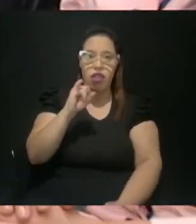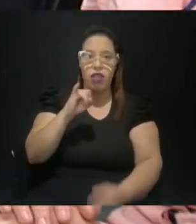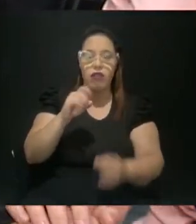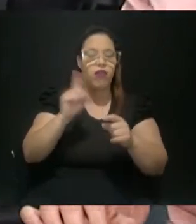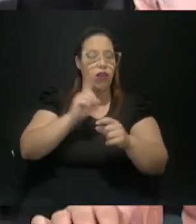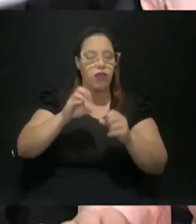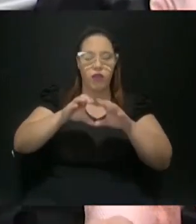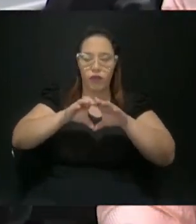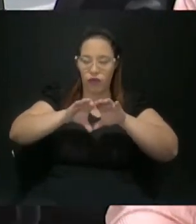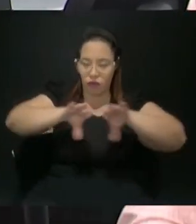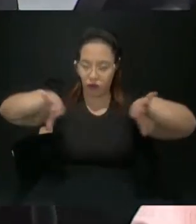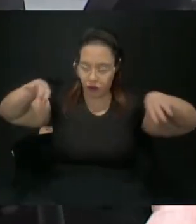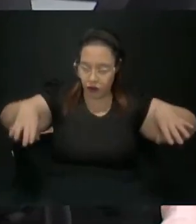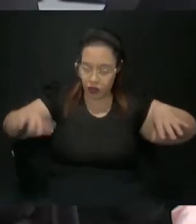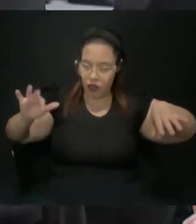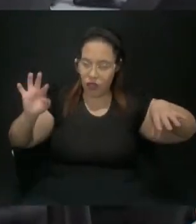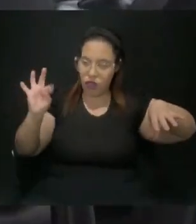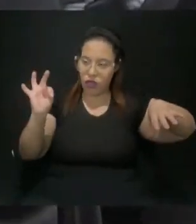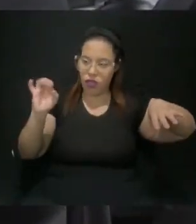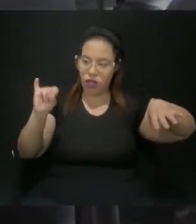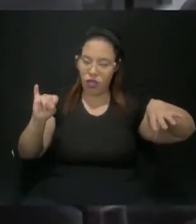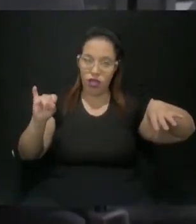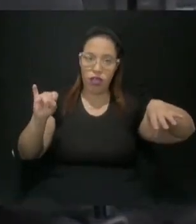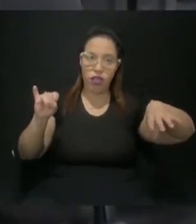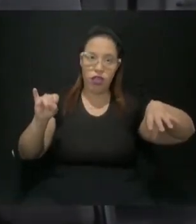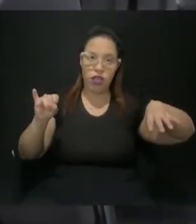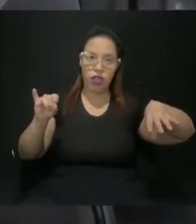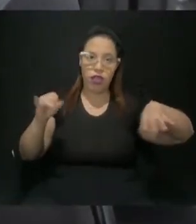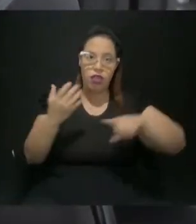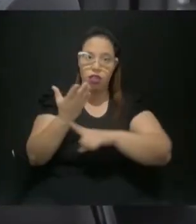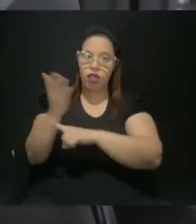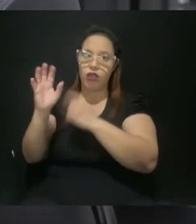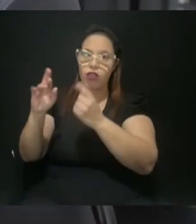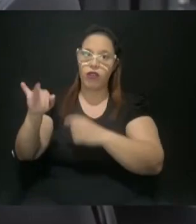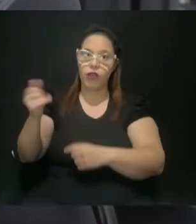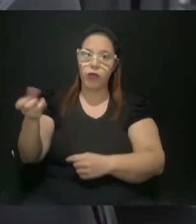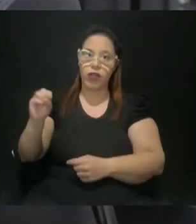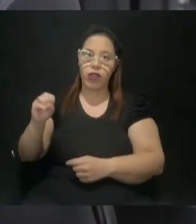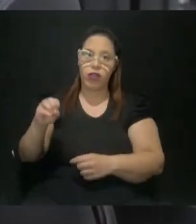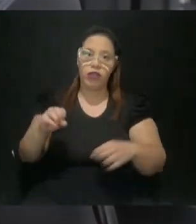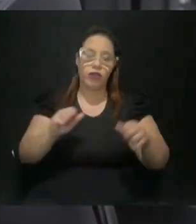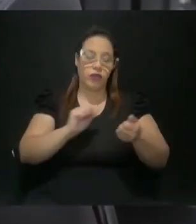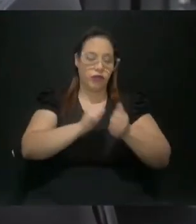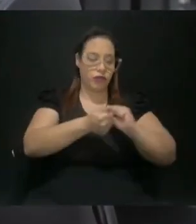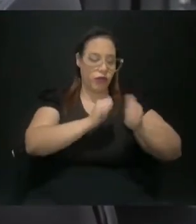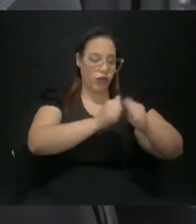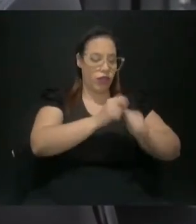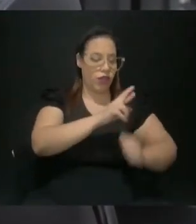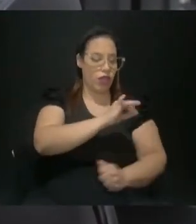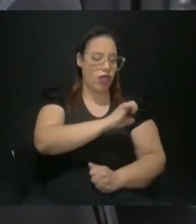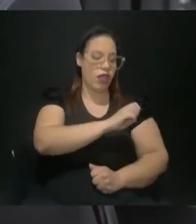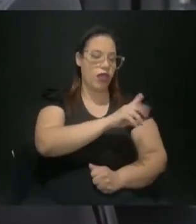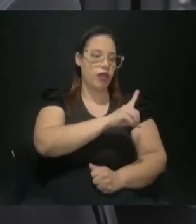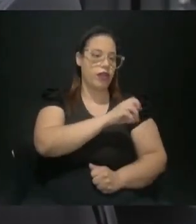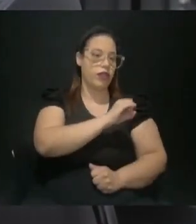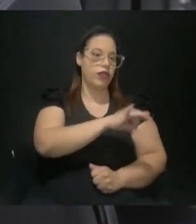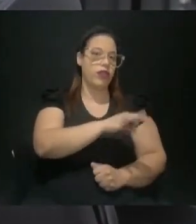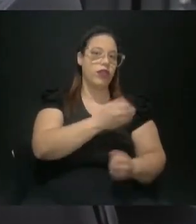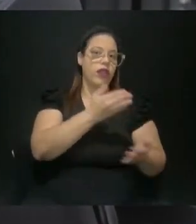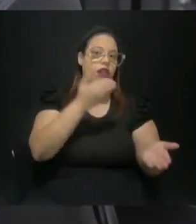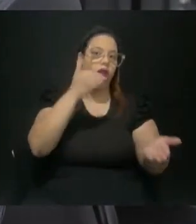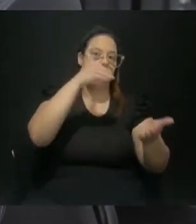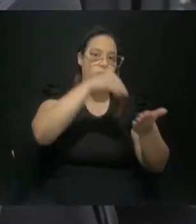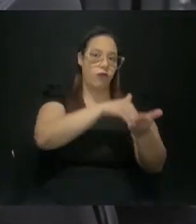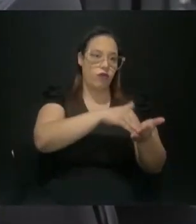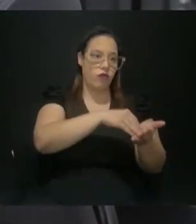uma área, em geral, de tecnologia da informação. O administrador de redes é uma função dentro desta área da